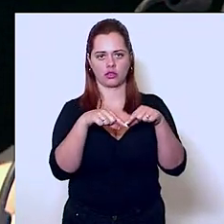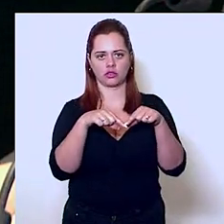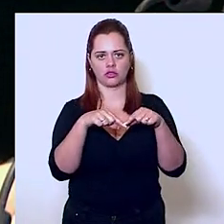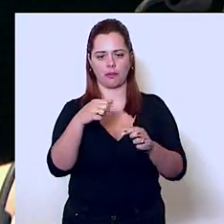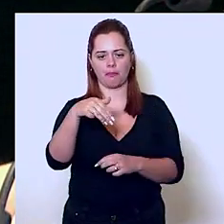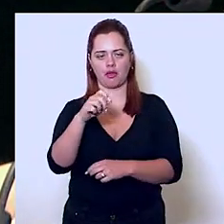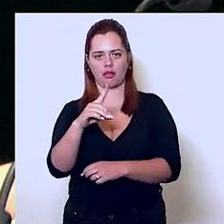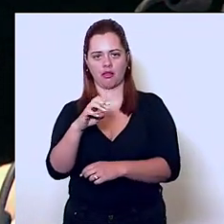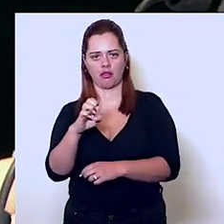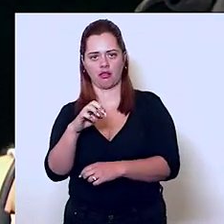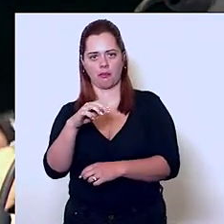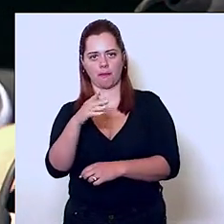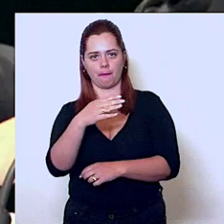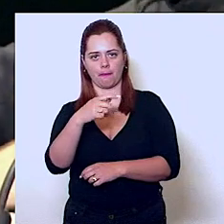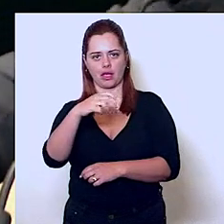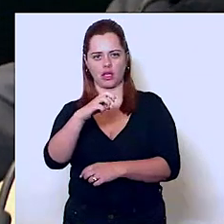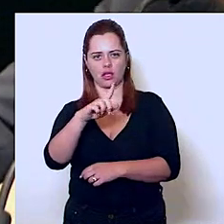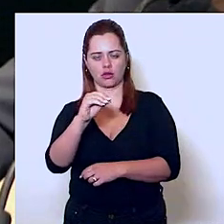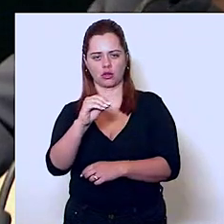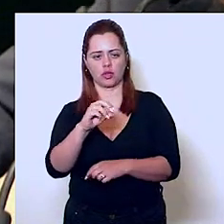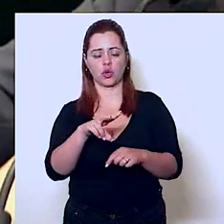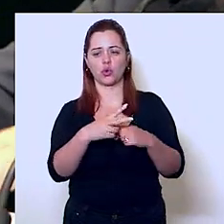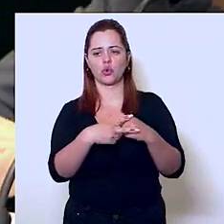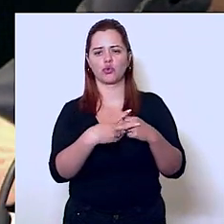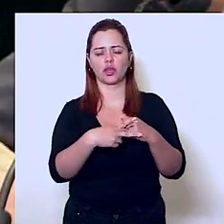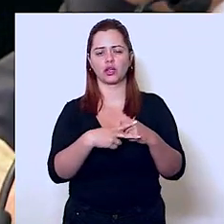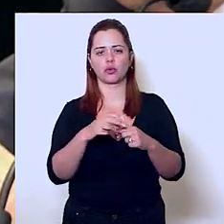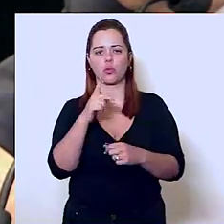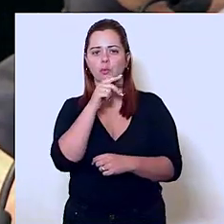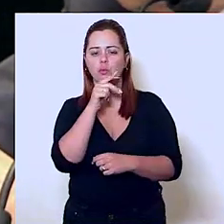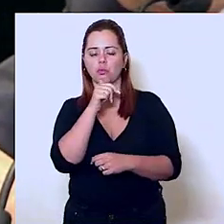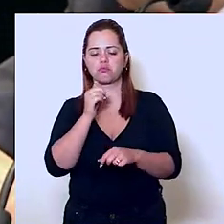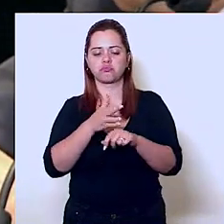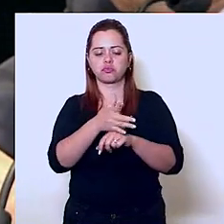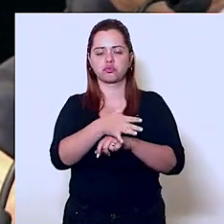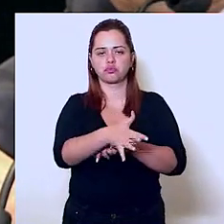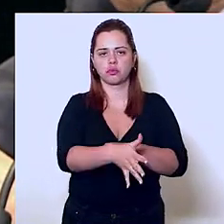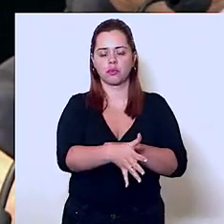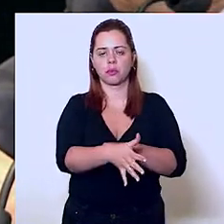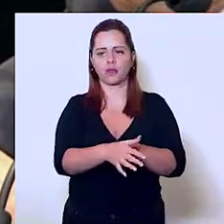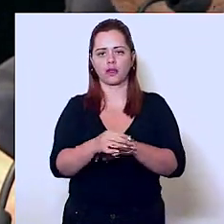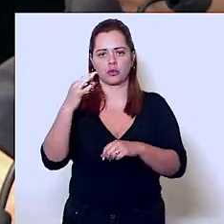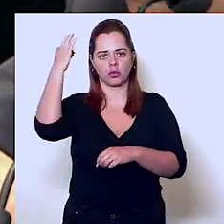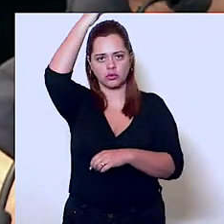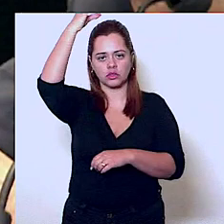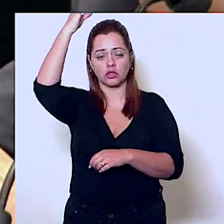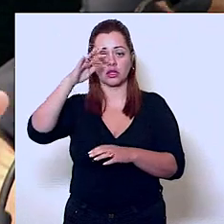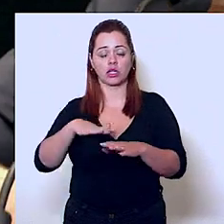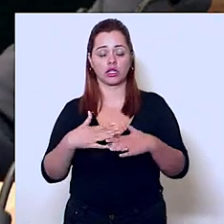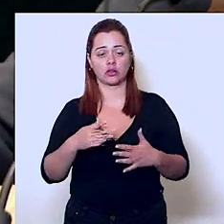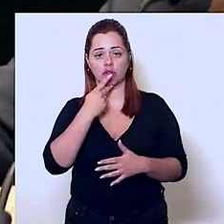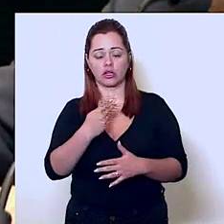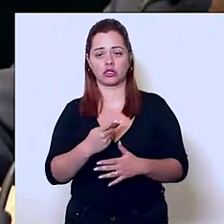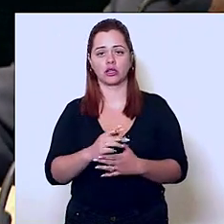com um vidrinho com água do Rio Jordão, água benta do Rio Jordão, ele fez questão de dizer, embora muçulmano, nos dava